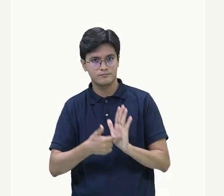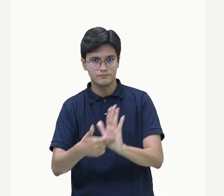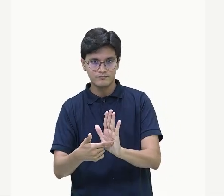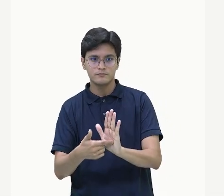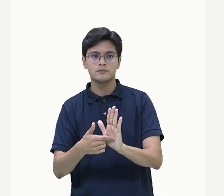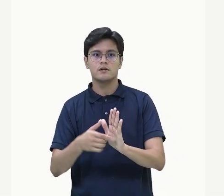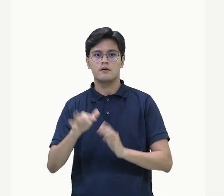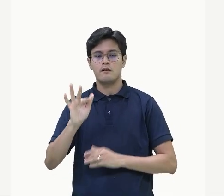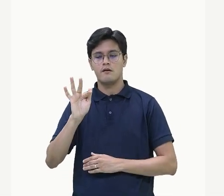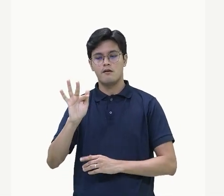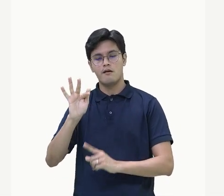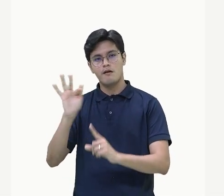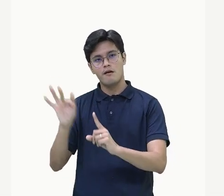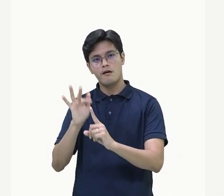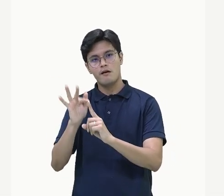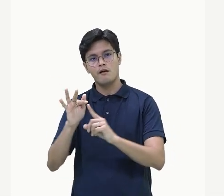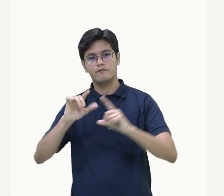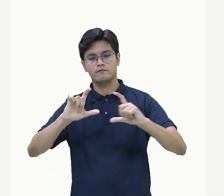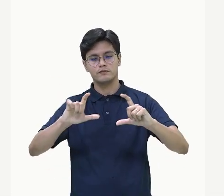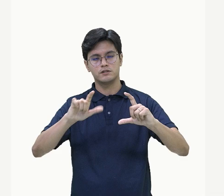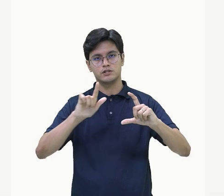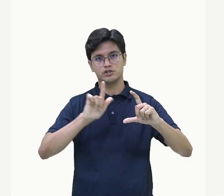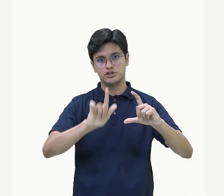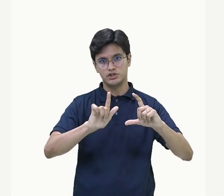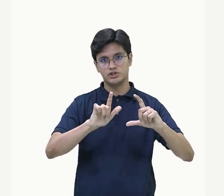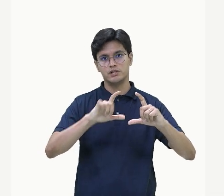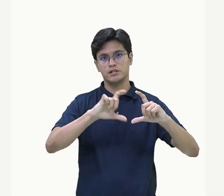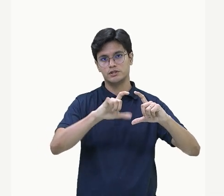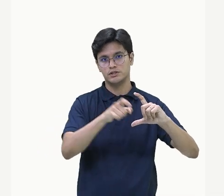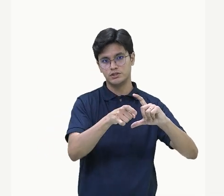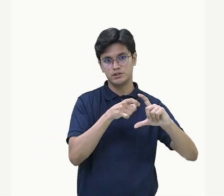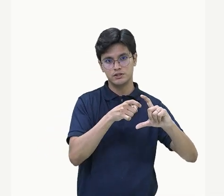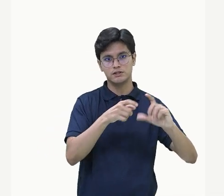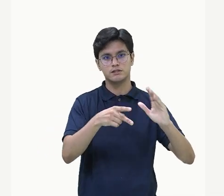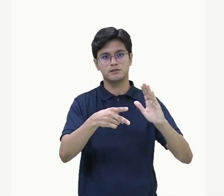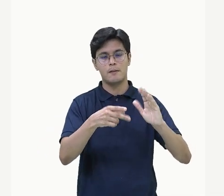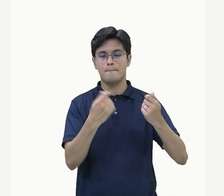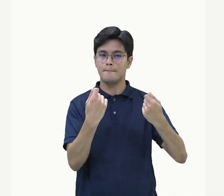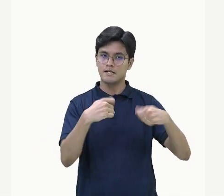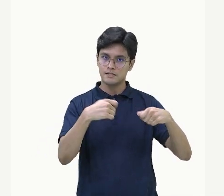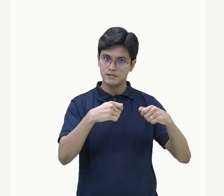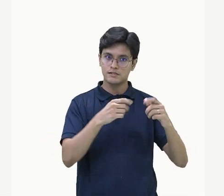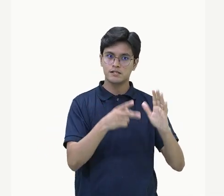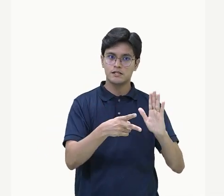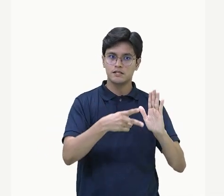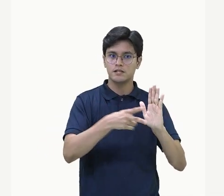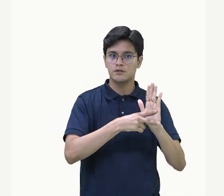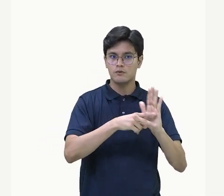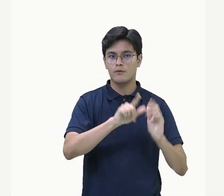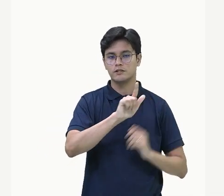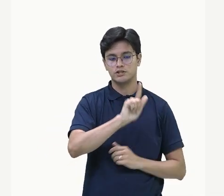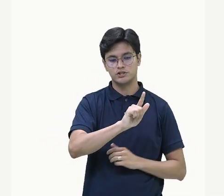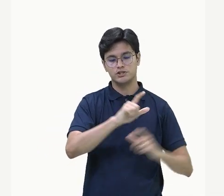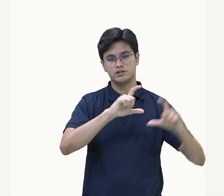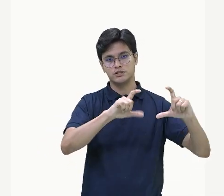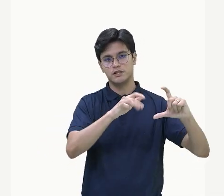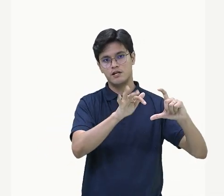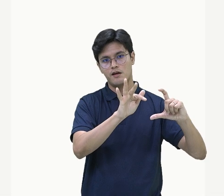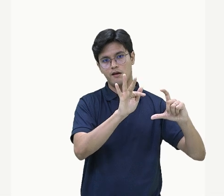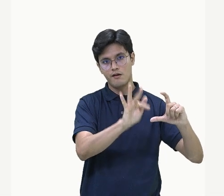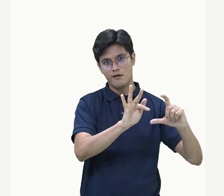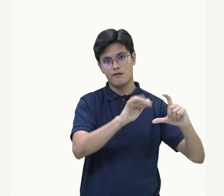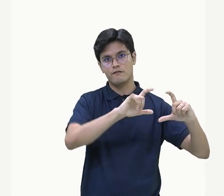de x vai ter que ser igual a g de f de x. Então, vamos comprovar, né? f de